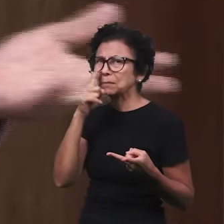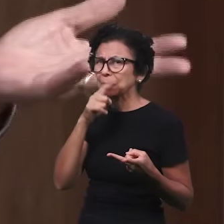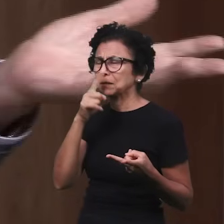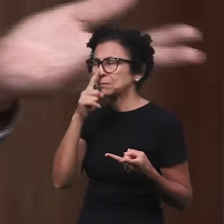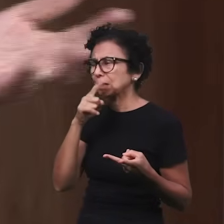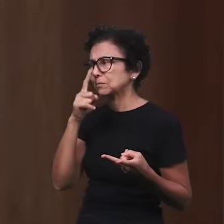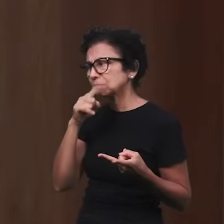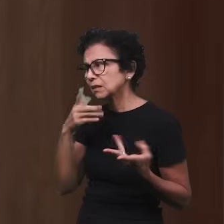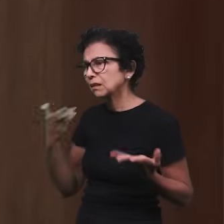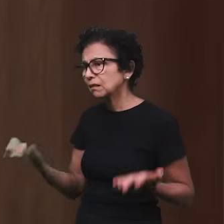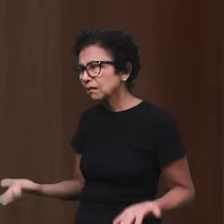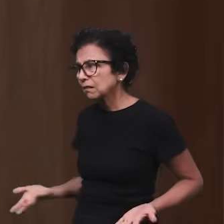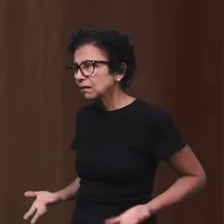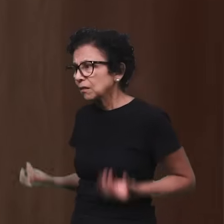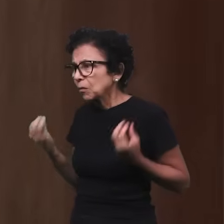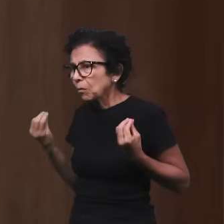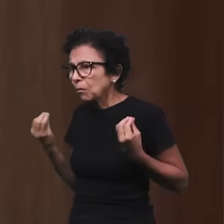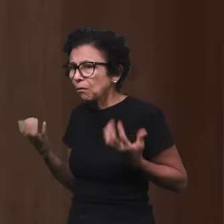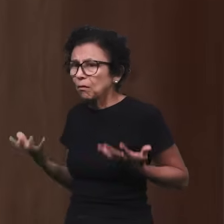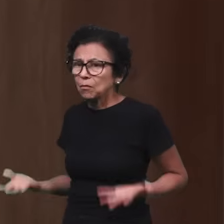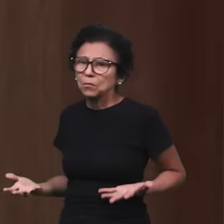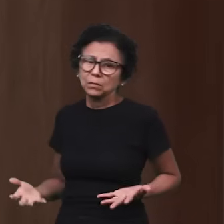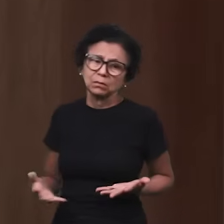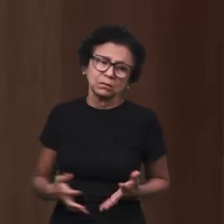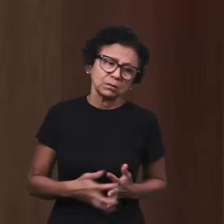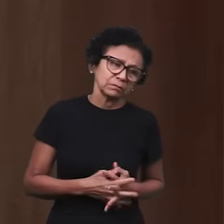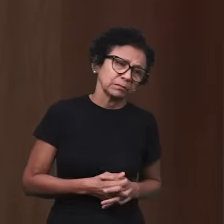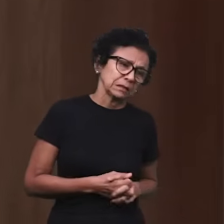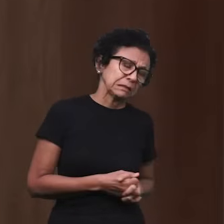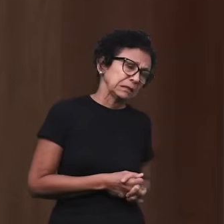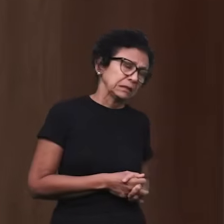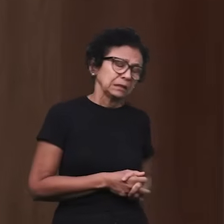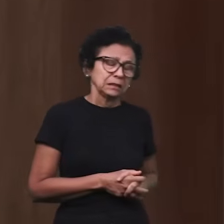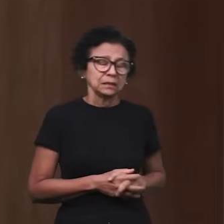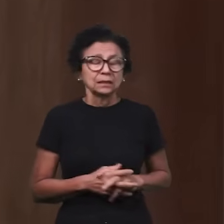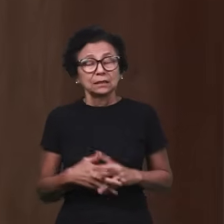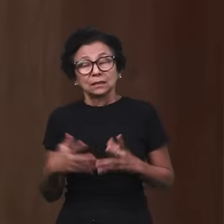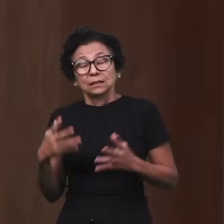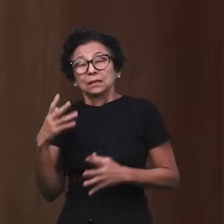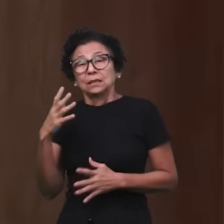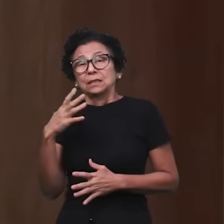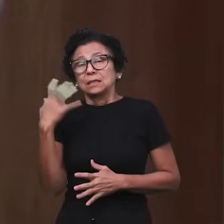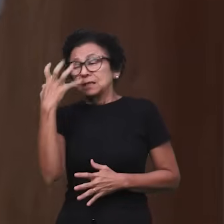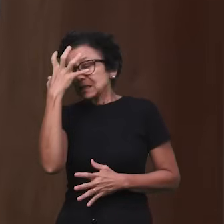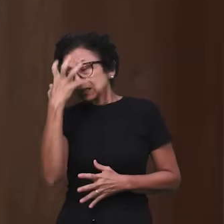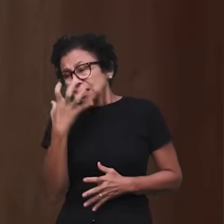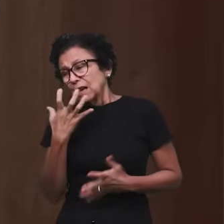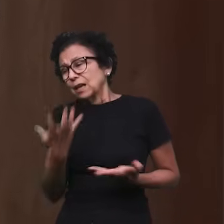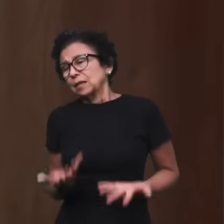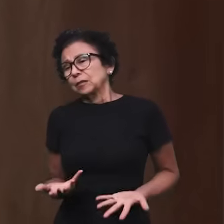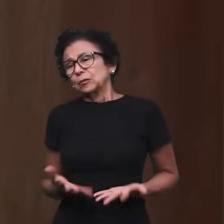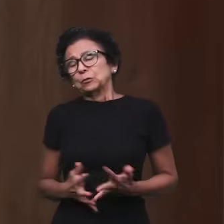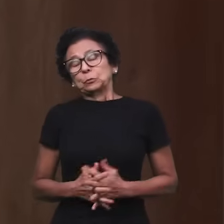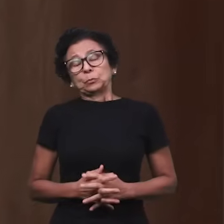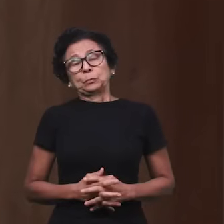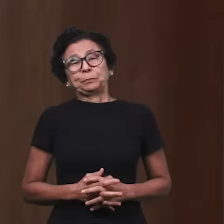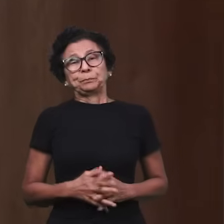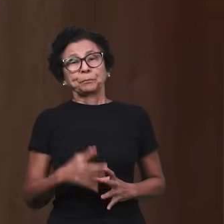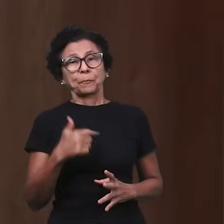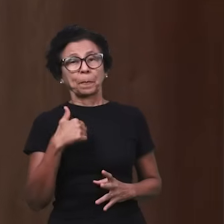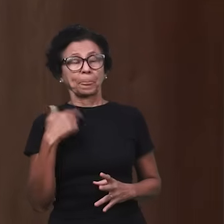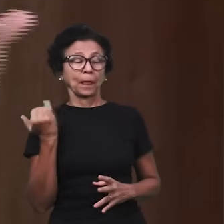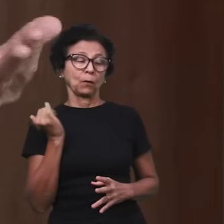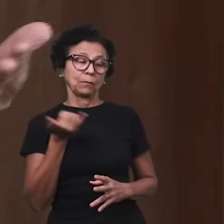entendeu? Como é que pode ser isso e tal? E ele era um homem muito sério e tal, esse que estava falando, né? E eu falei para ele assim, pastor,